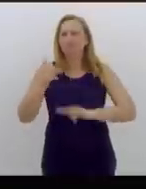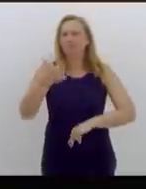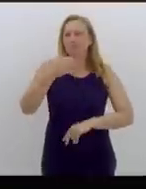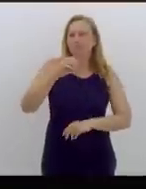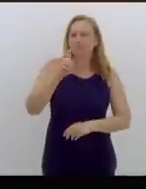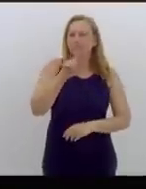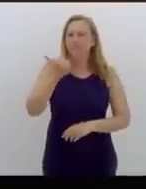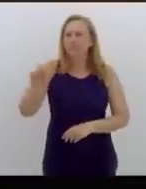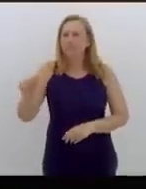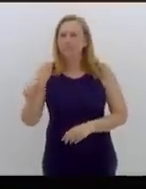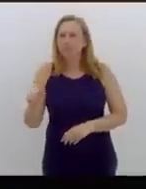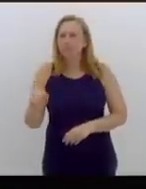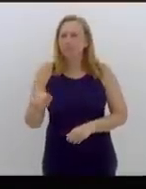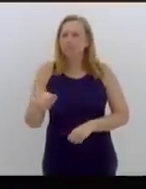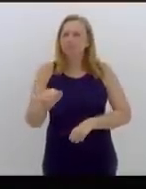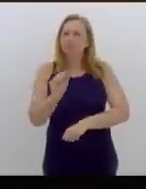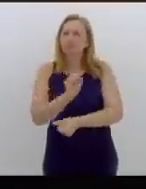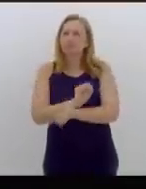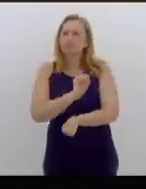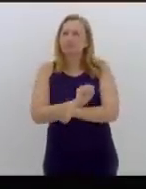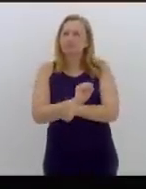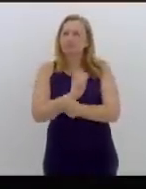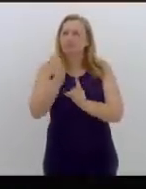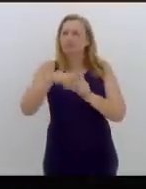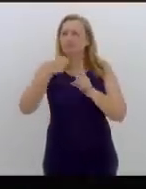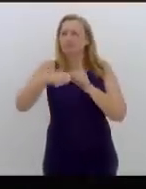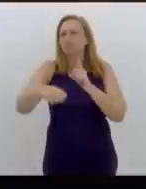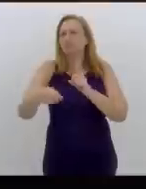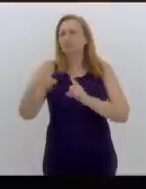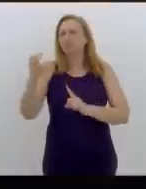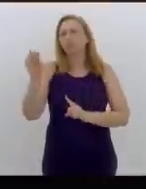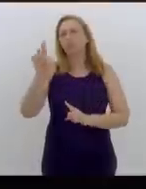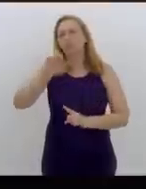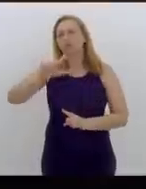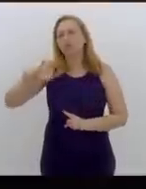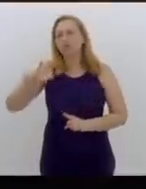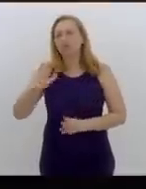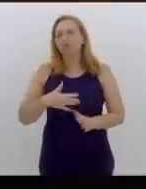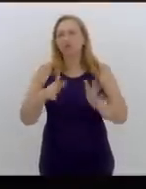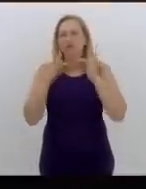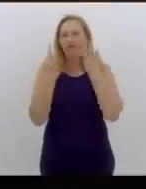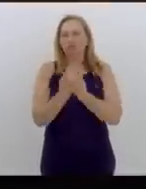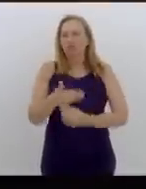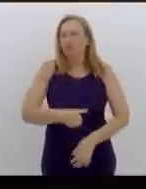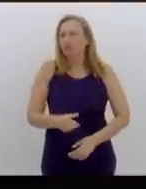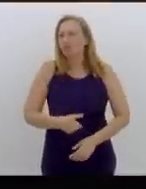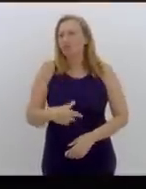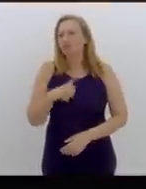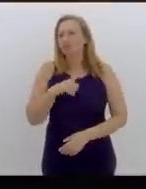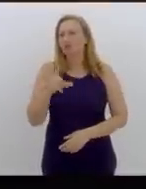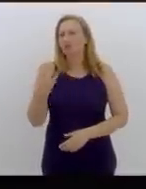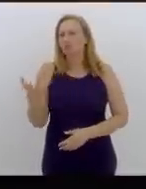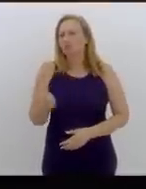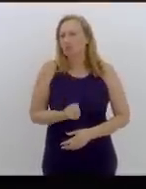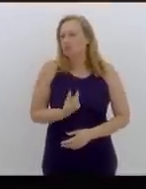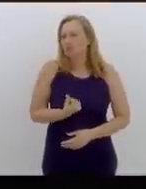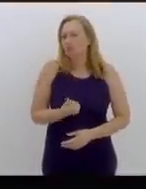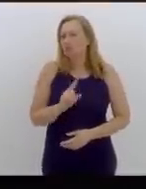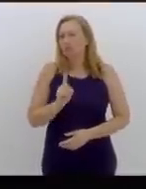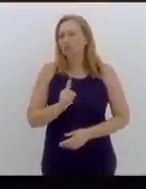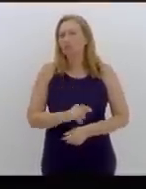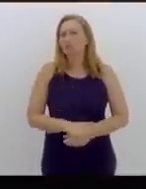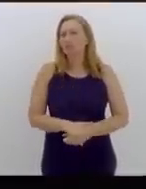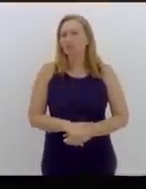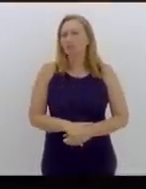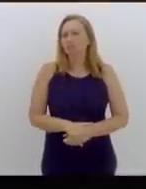S nós estamos esperando meses Coronel e a minha família tem fome eu não recebo grana não eu